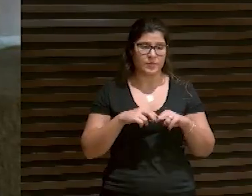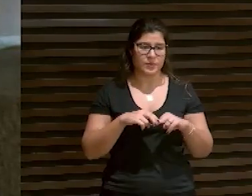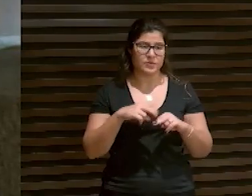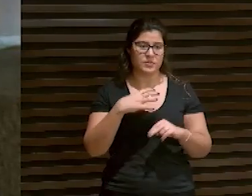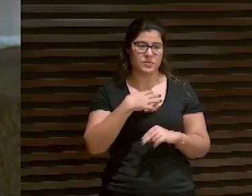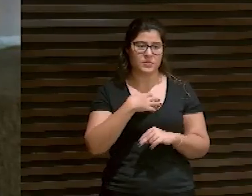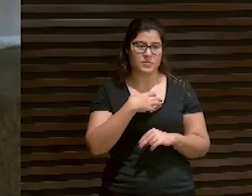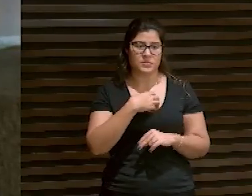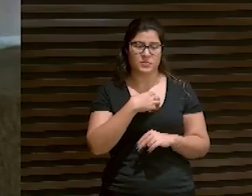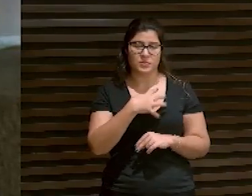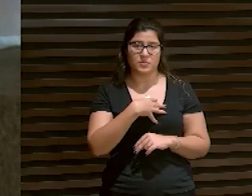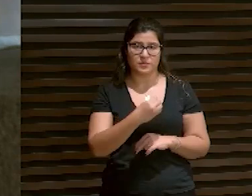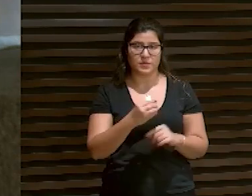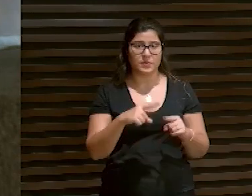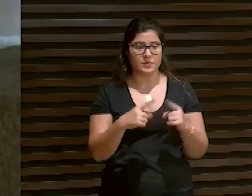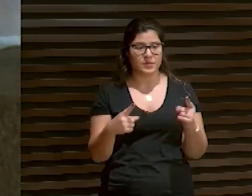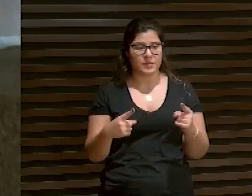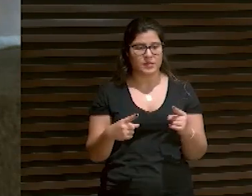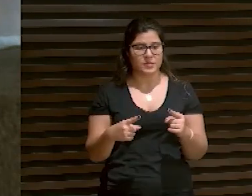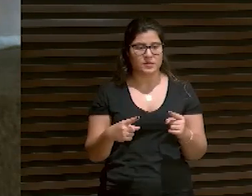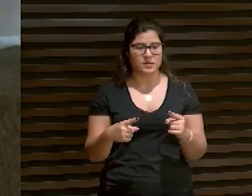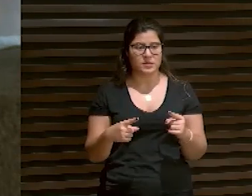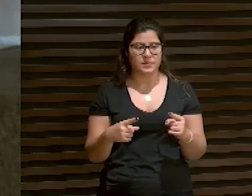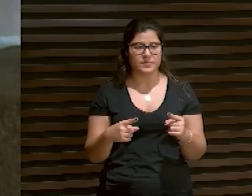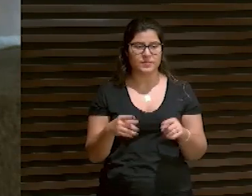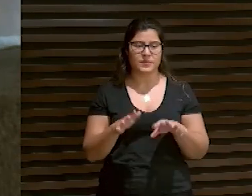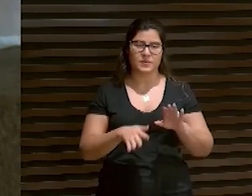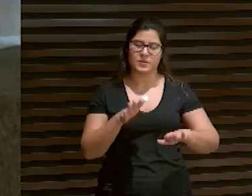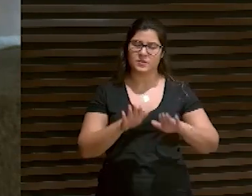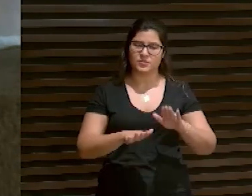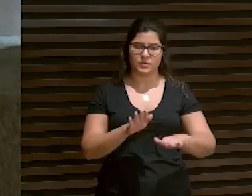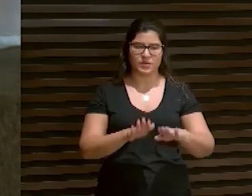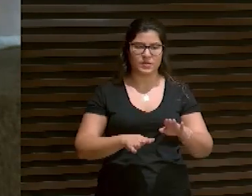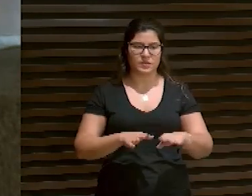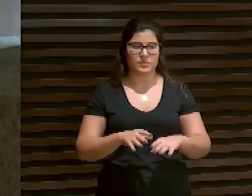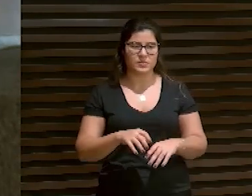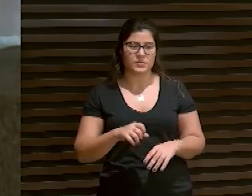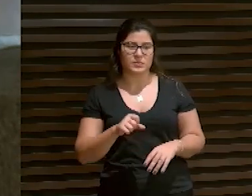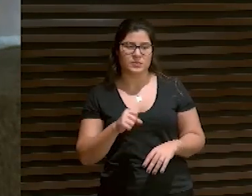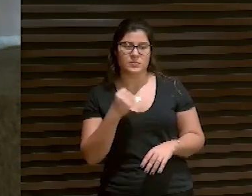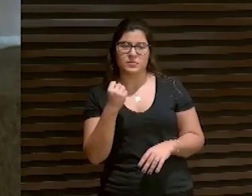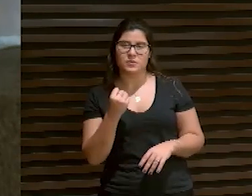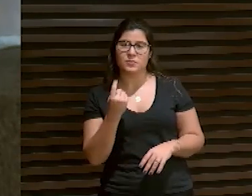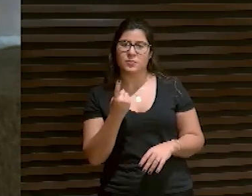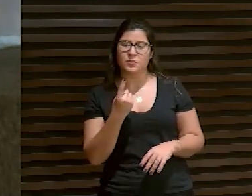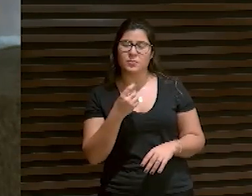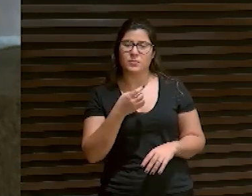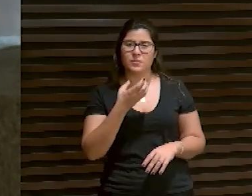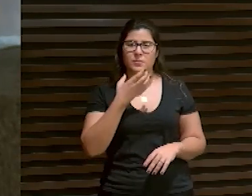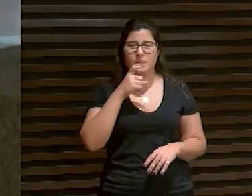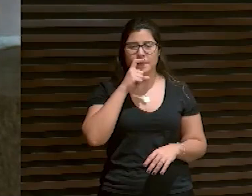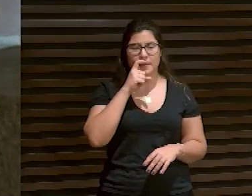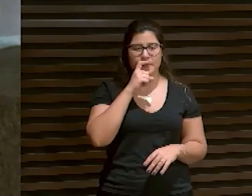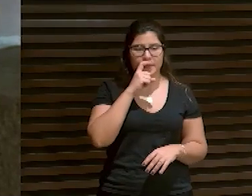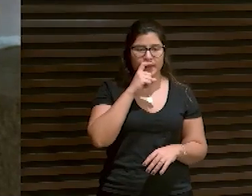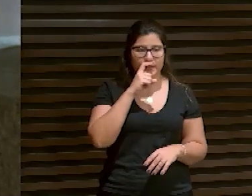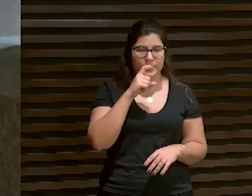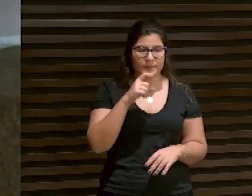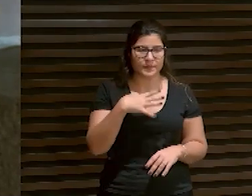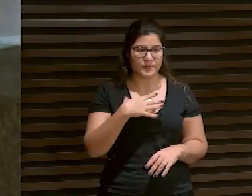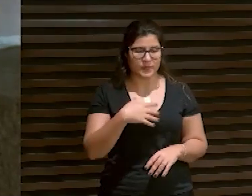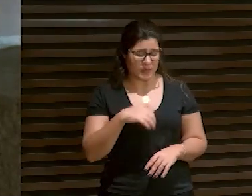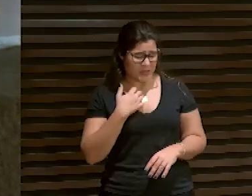irmãos, pode acontecer, e não são poucas vezes, de o pai que ele se ira porque o filho desobedeceu a sua